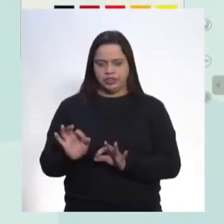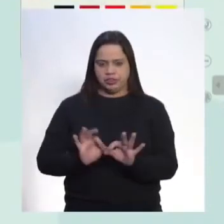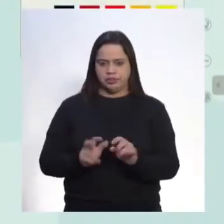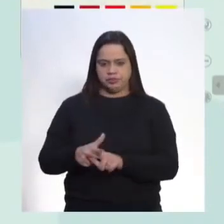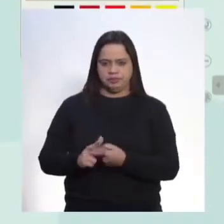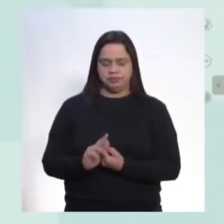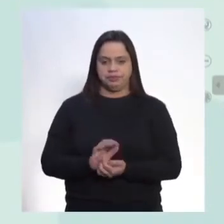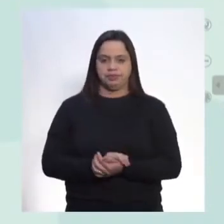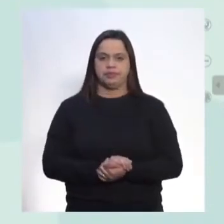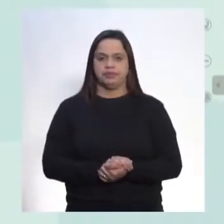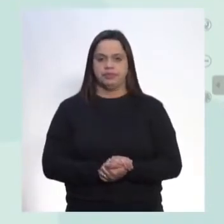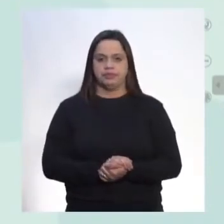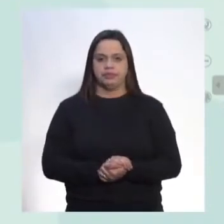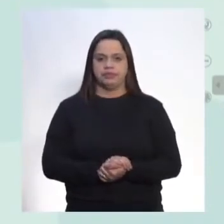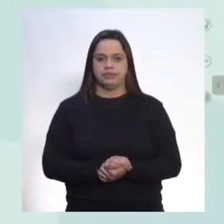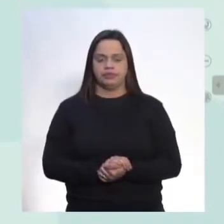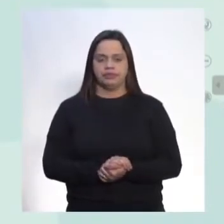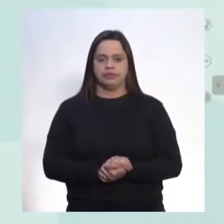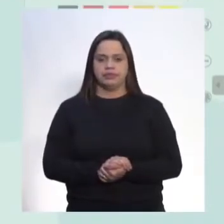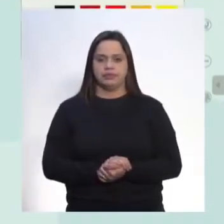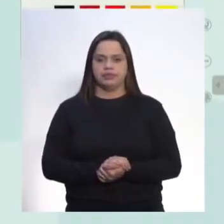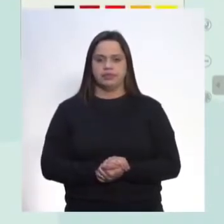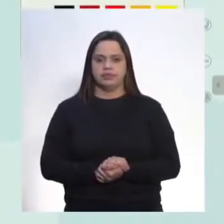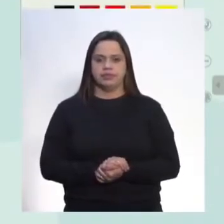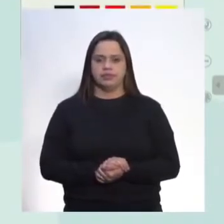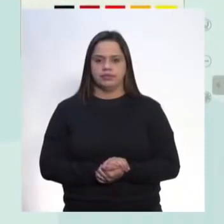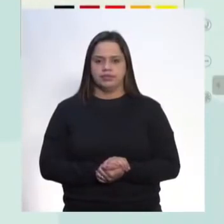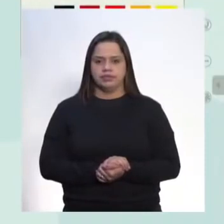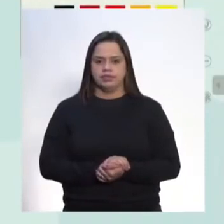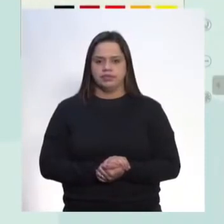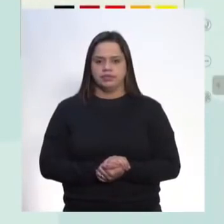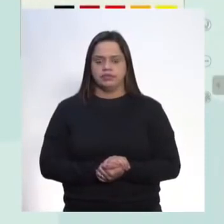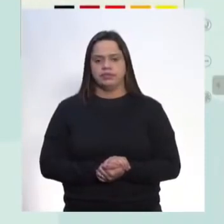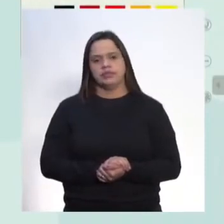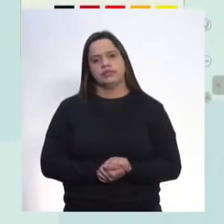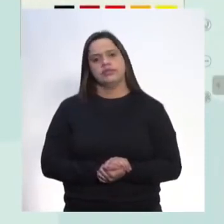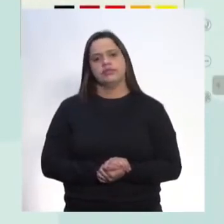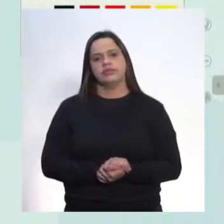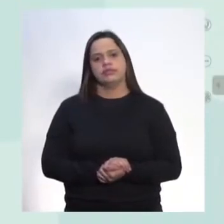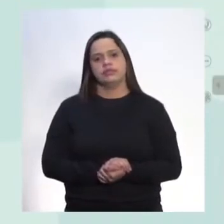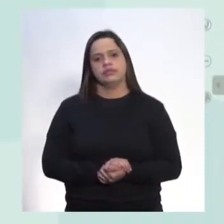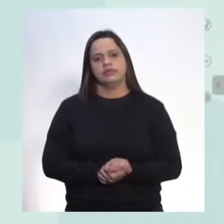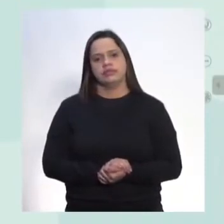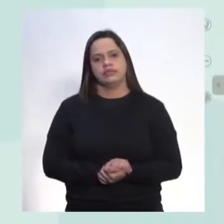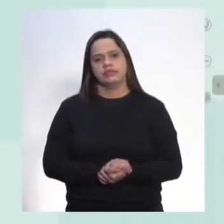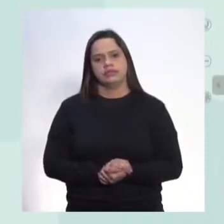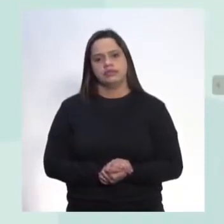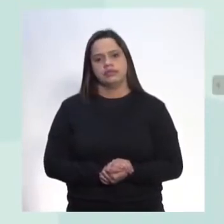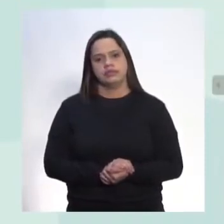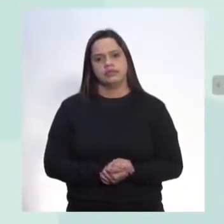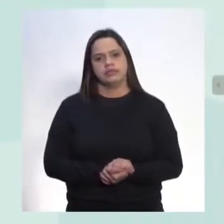Apagar toda a linha. Beleza, tá ok? Então, vou aqui de novo. Caneta, é isso?